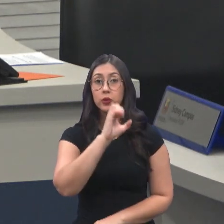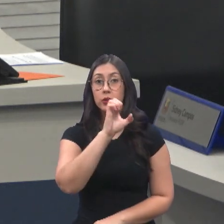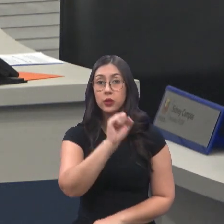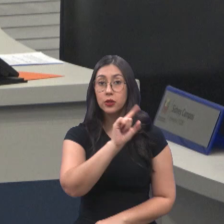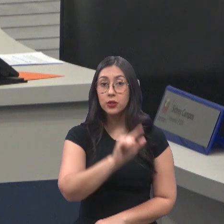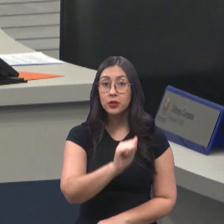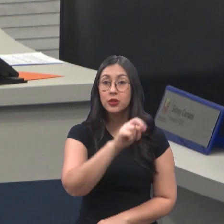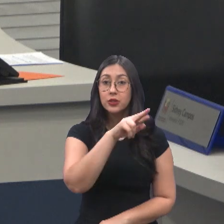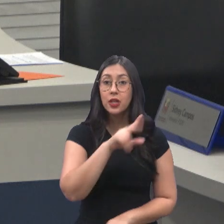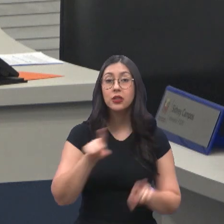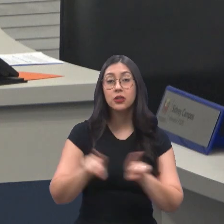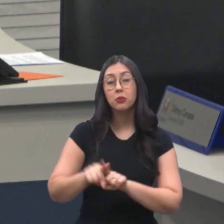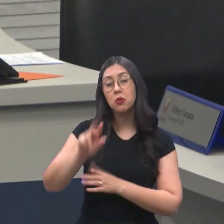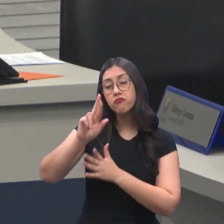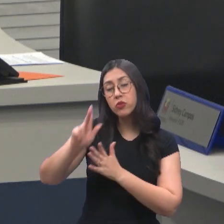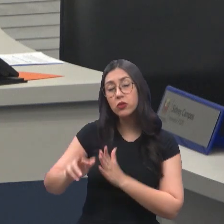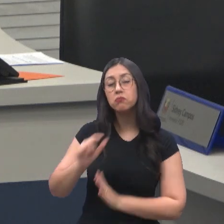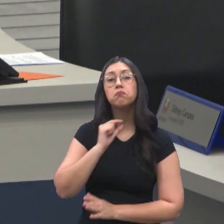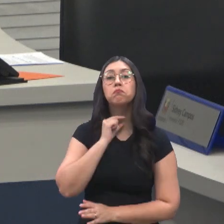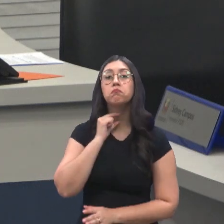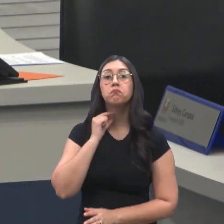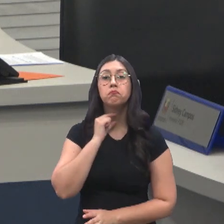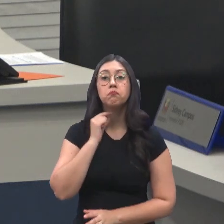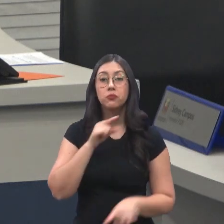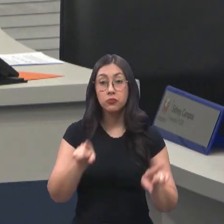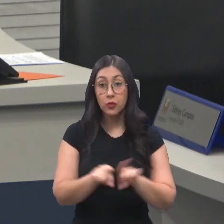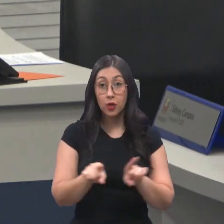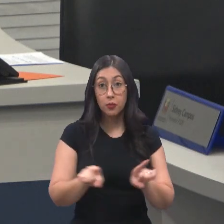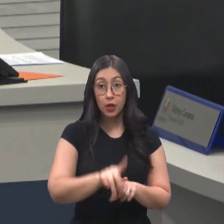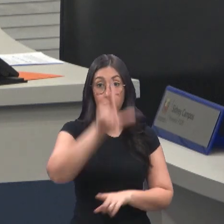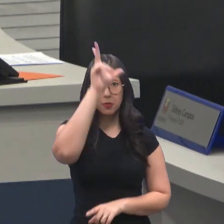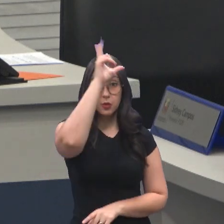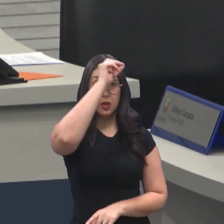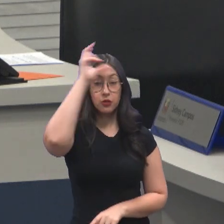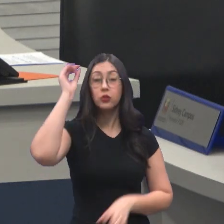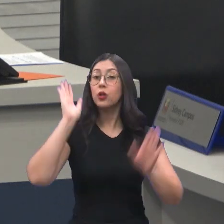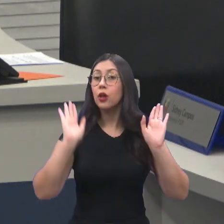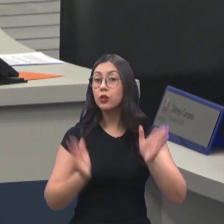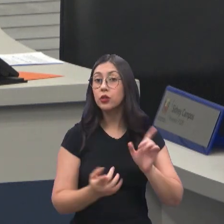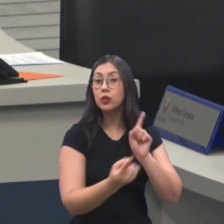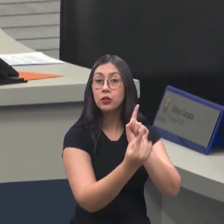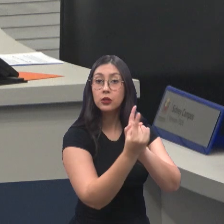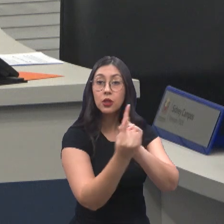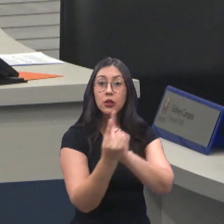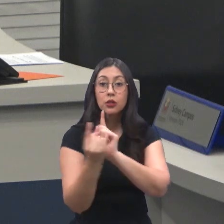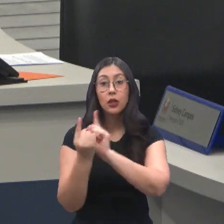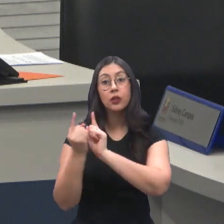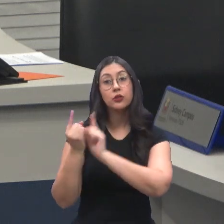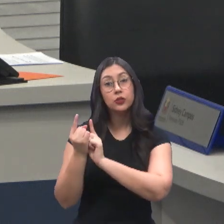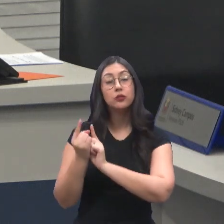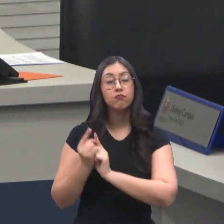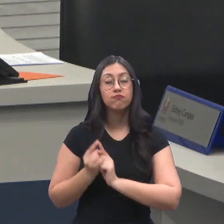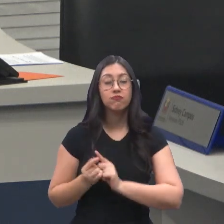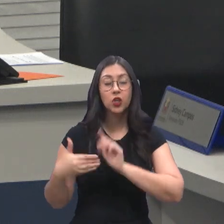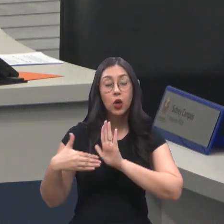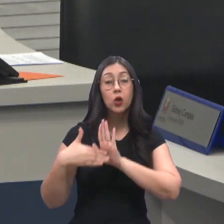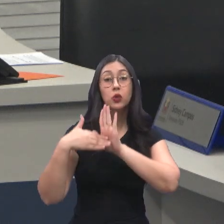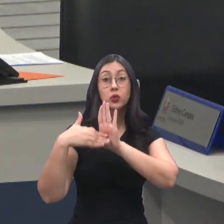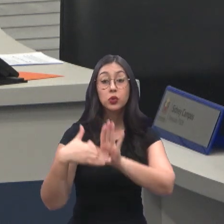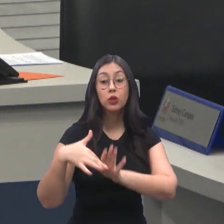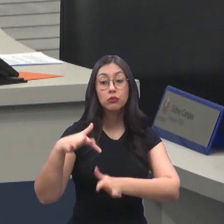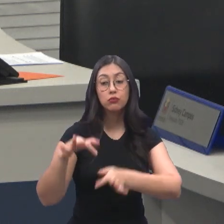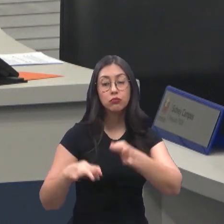algumas áreas, né? A própria Prefeitura já tem atendido o que juridicamente pode atender